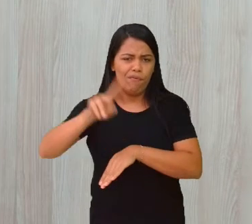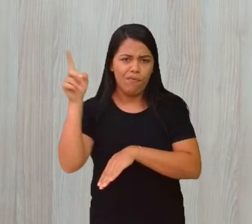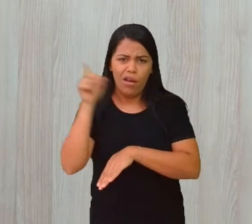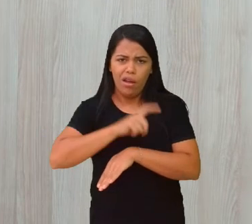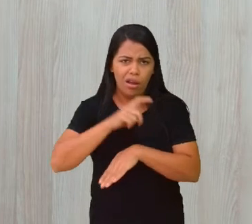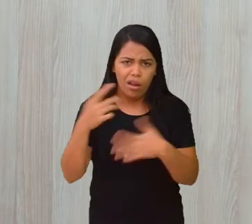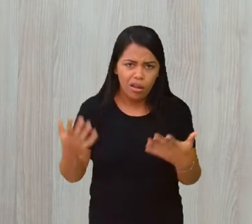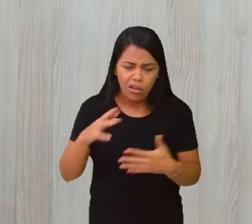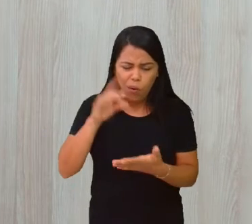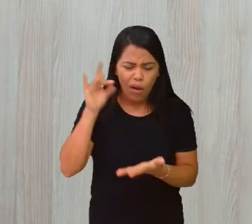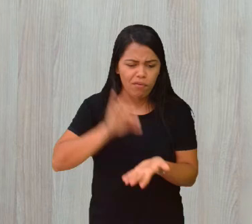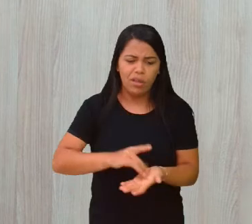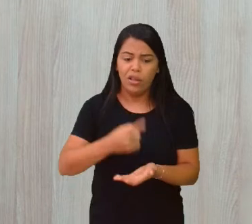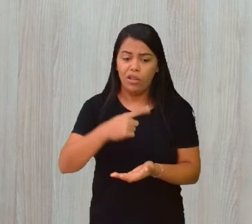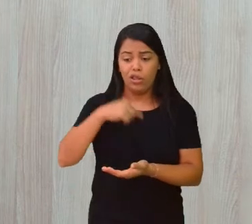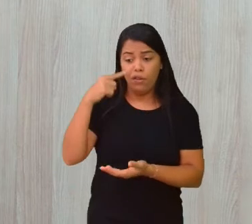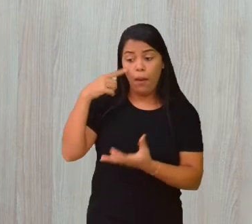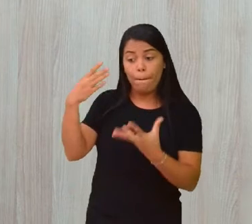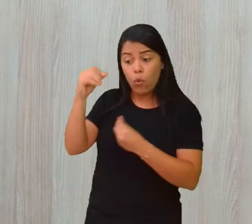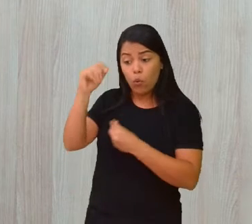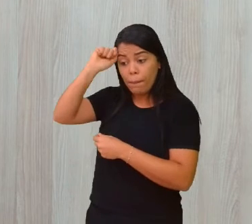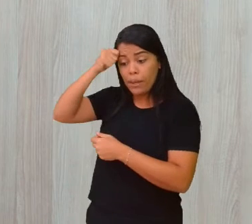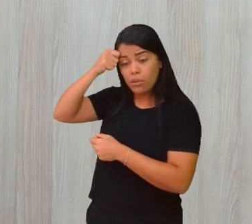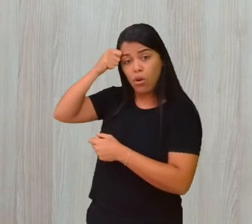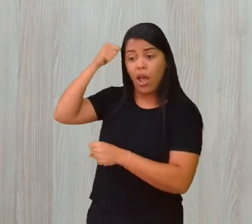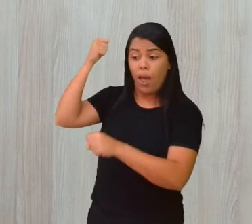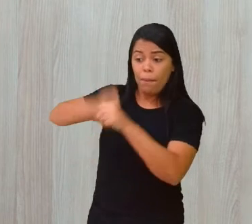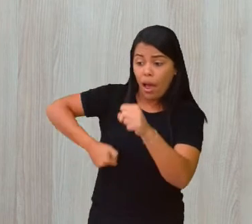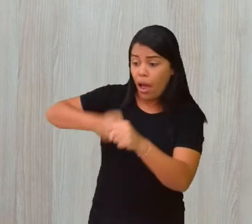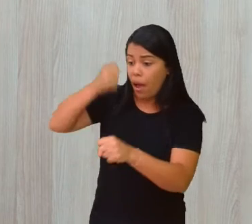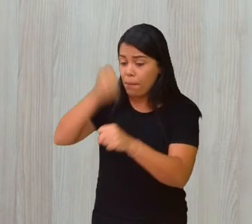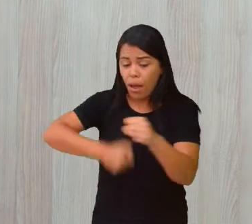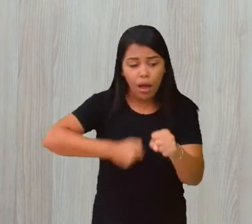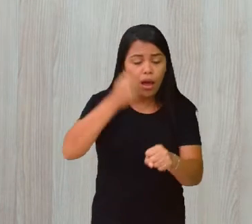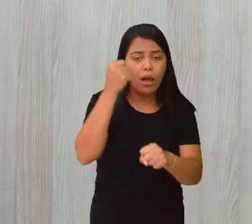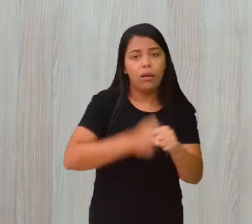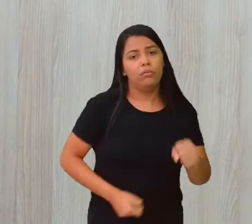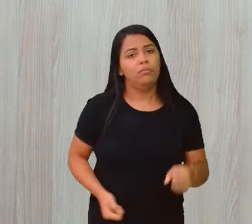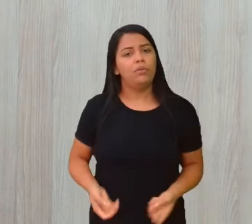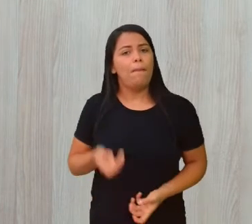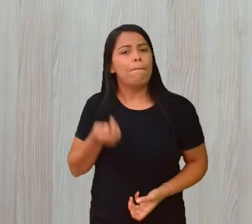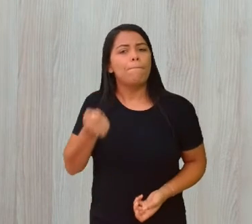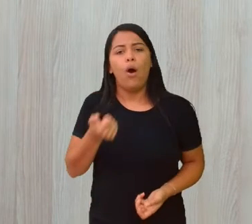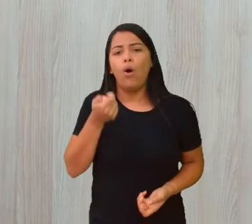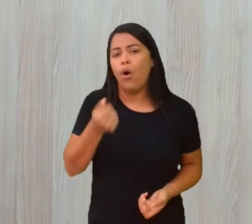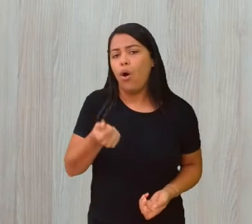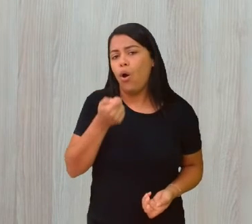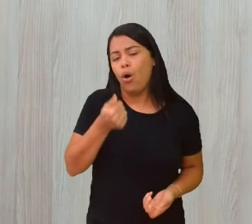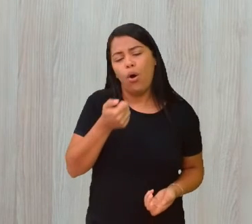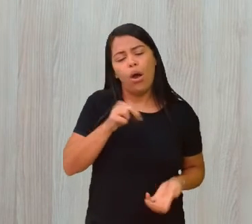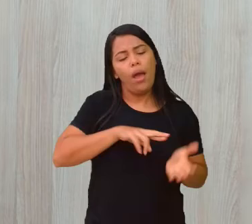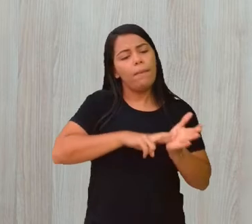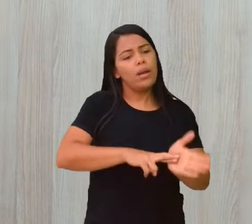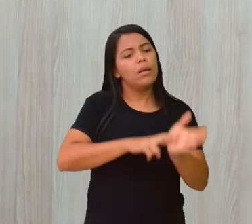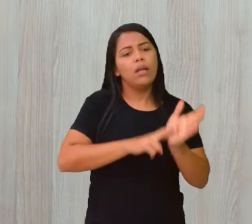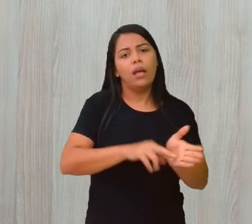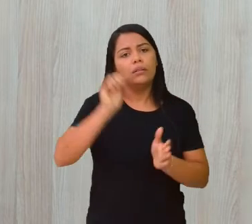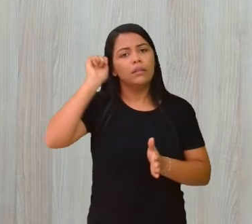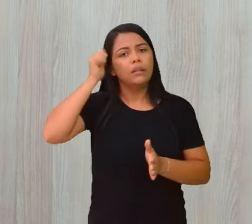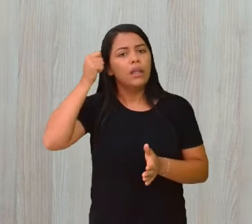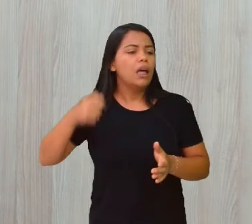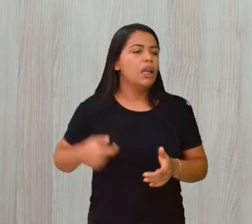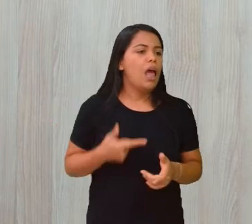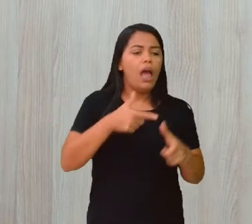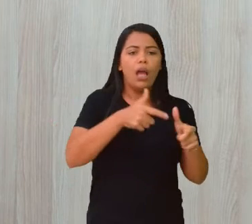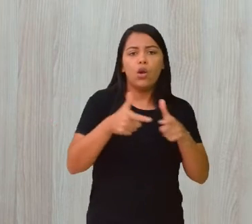juventude negra sendo morta, a gente vê aí pouca representatividade de negros em lugares de liderança,